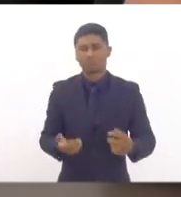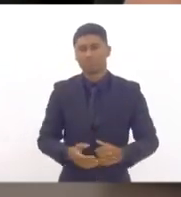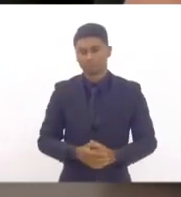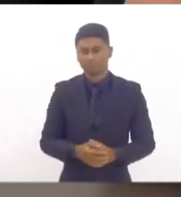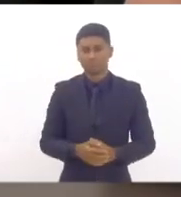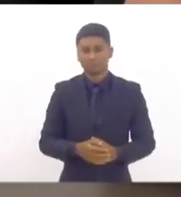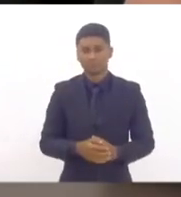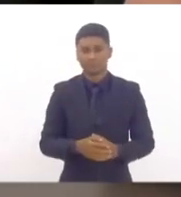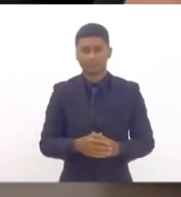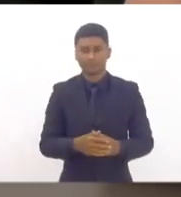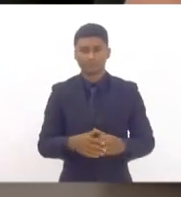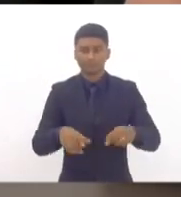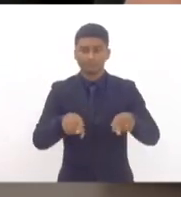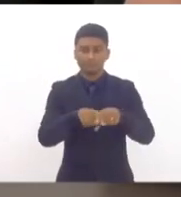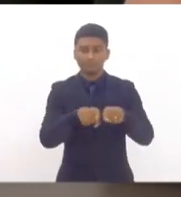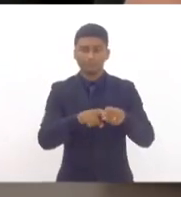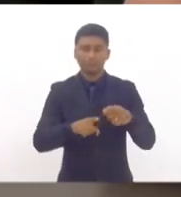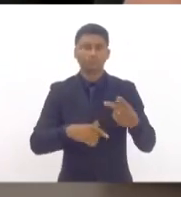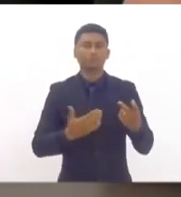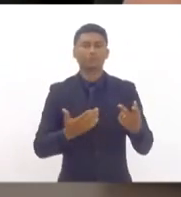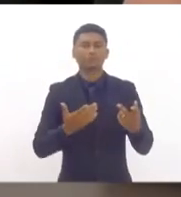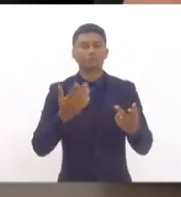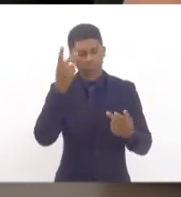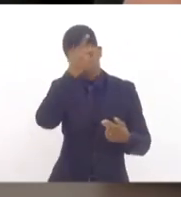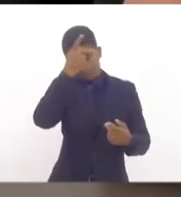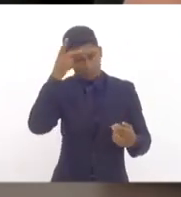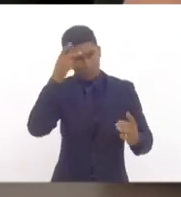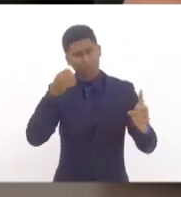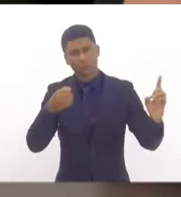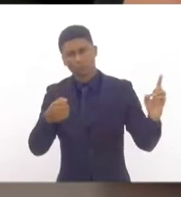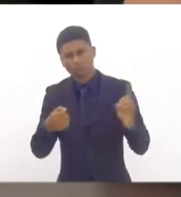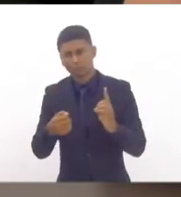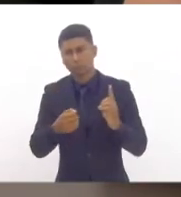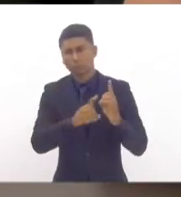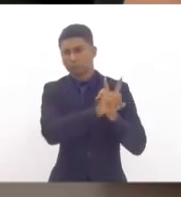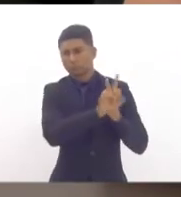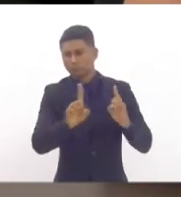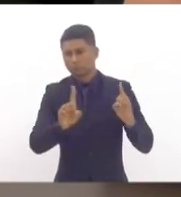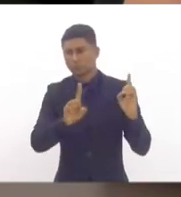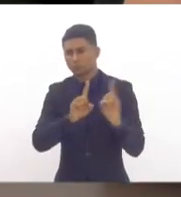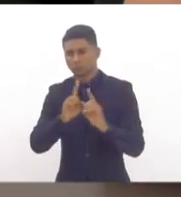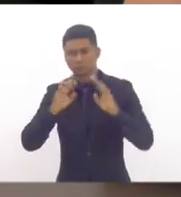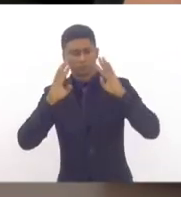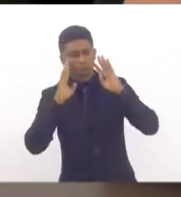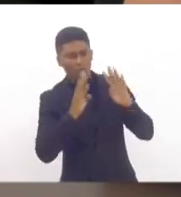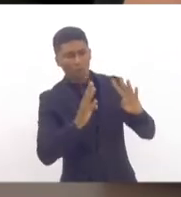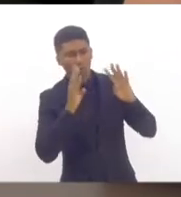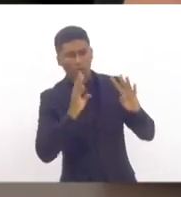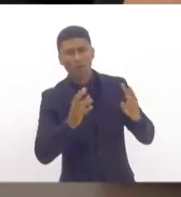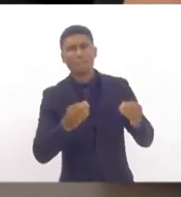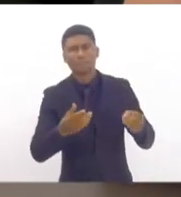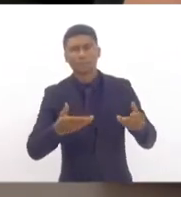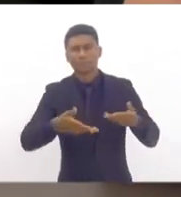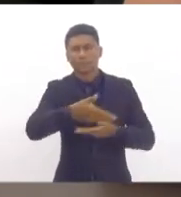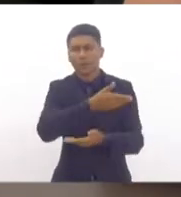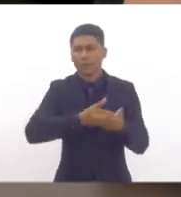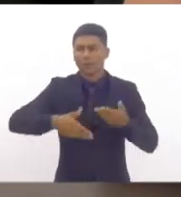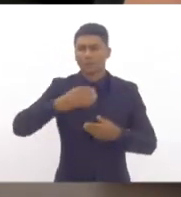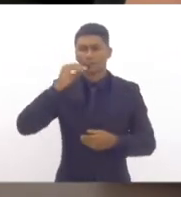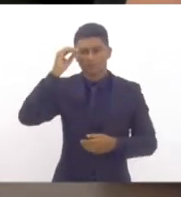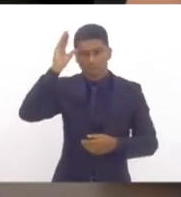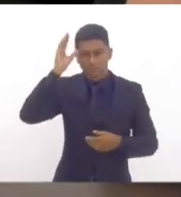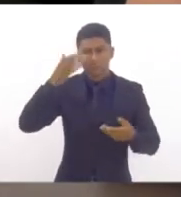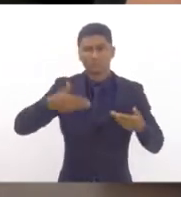mecanismo, recepcionando as pessoas que chegam, para que haja, sim, uma troca de